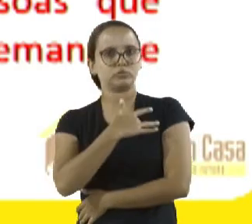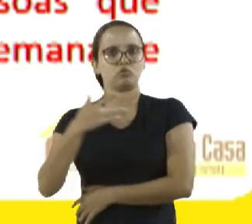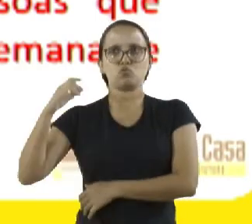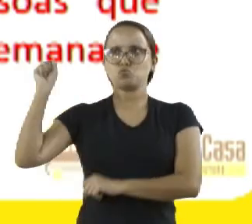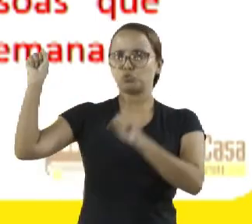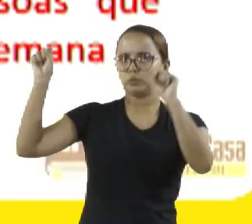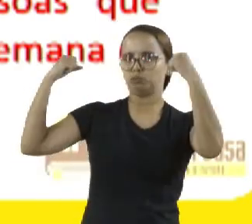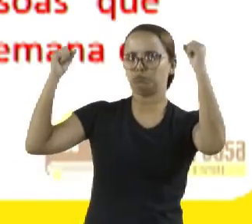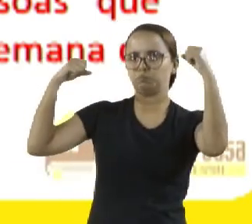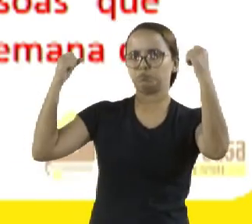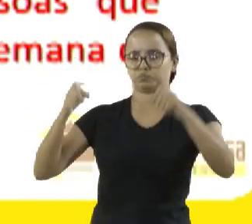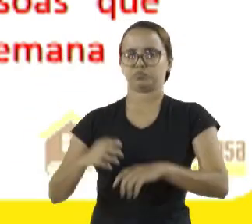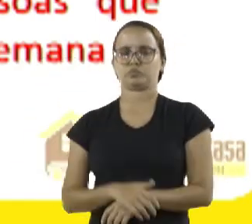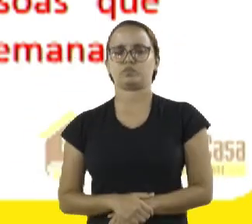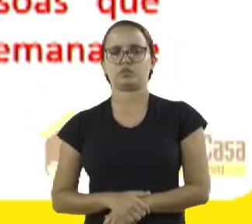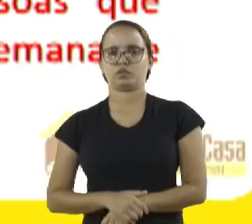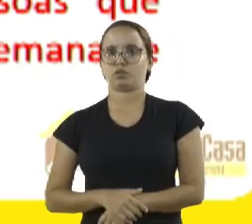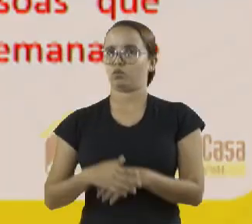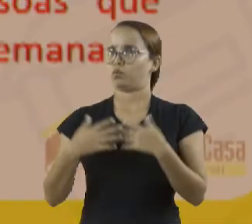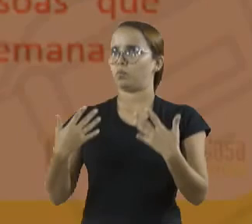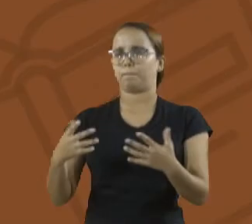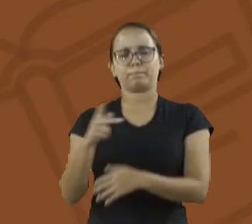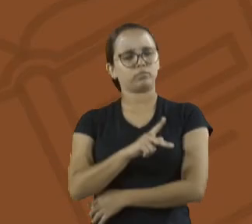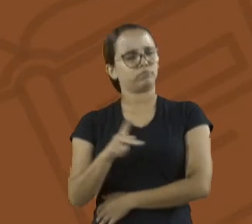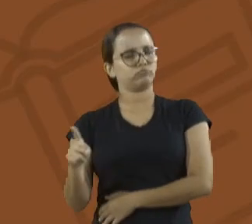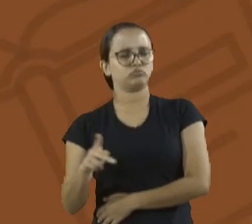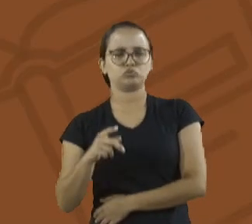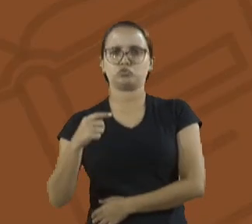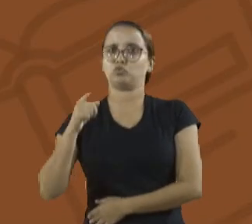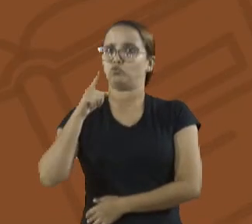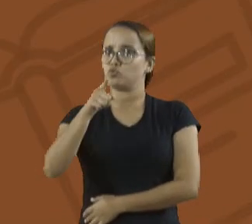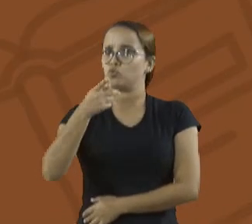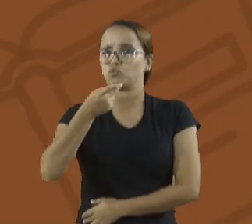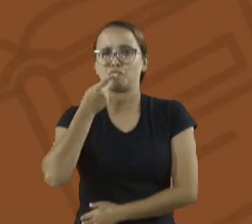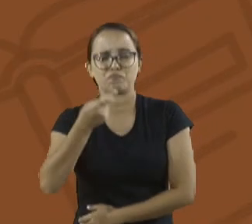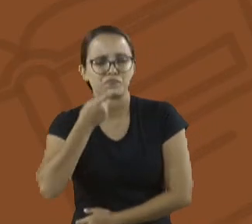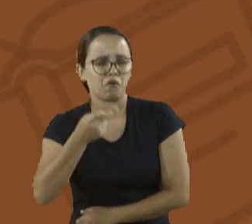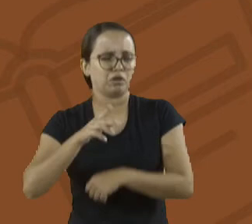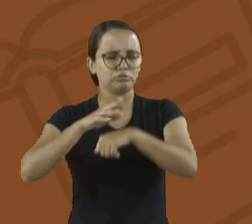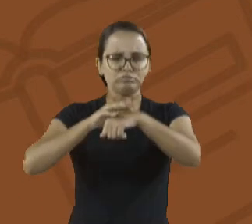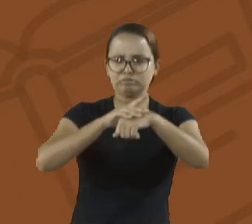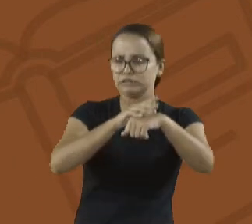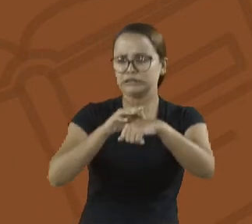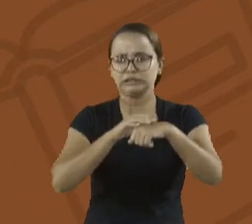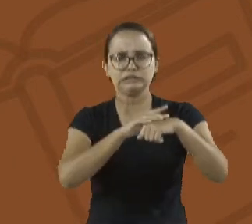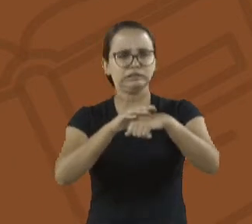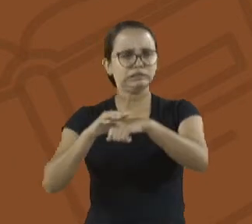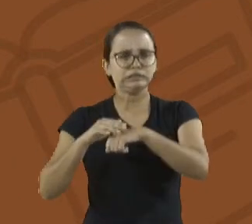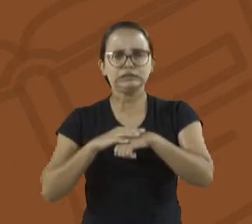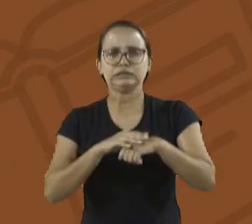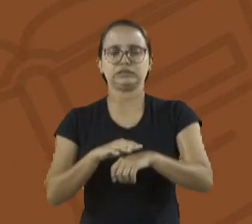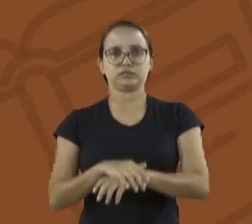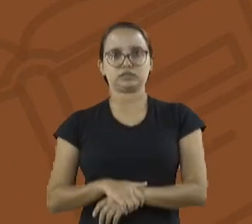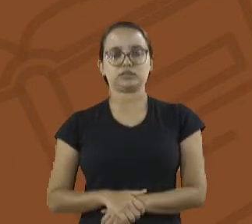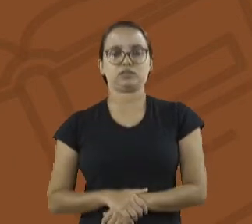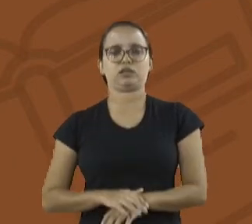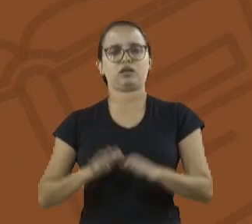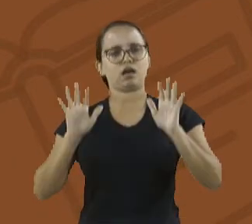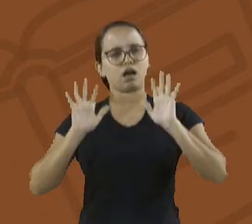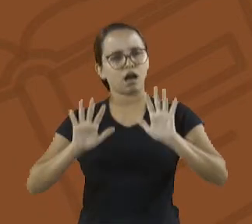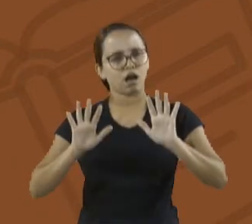de doença, professor, eu estou ficando já assustado. Calma, agora vai vir a conta. Você que pratica atividade física